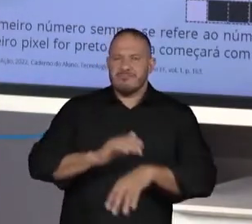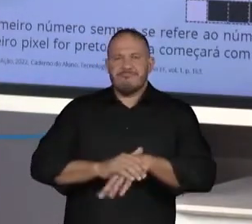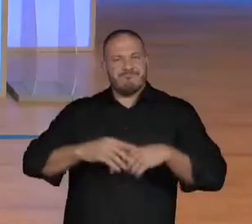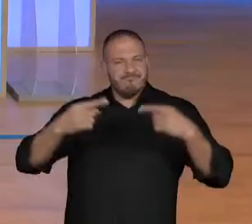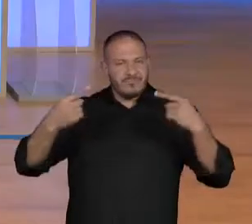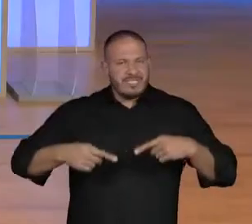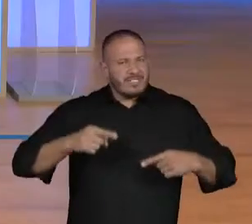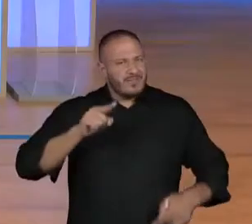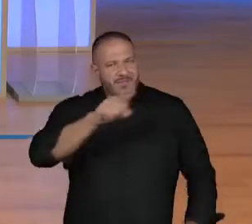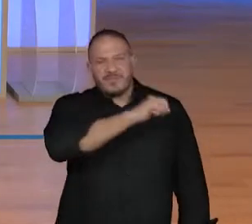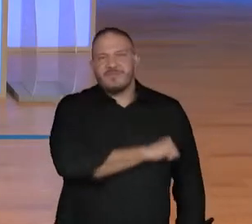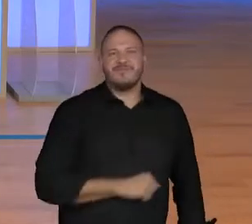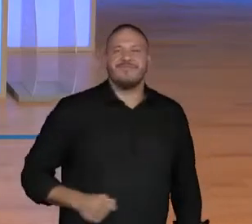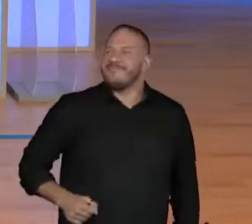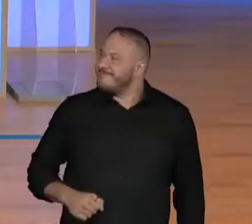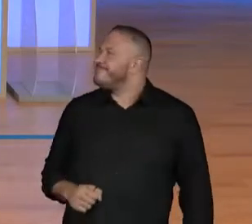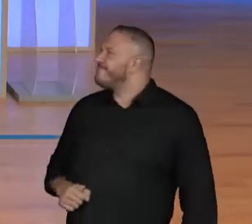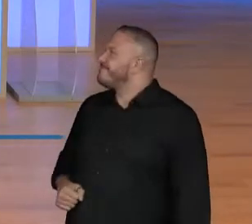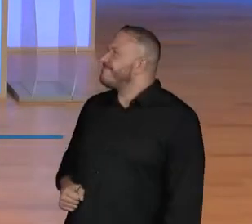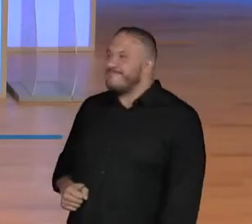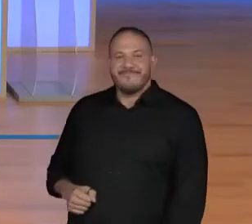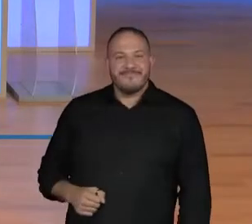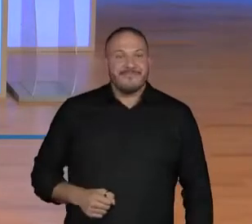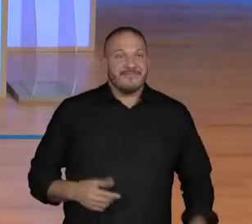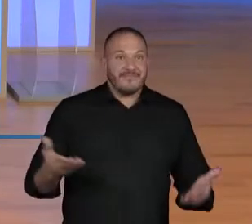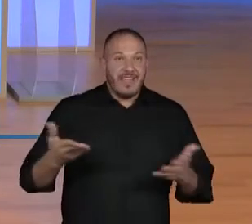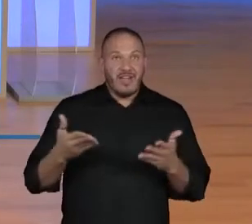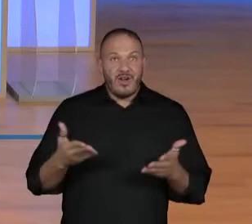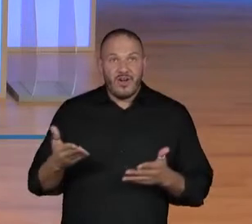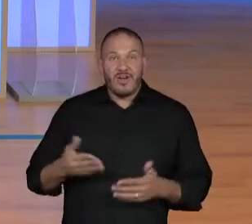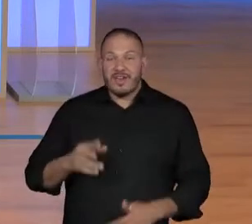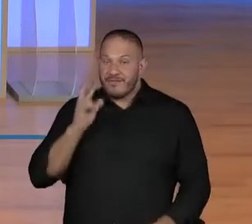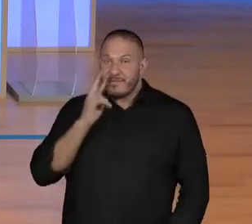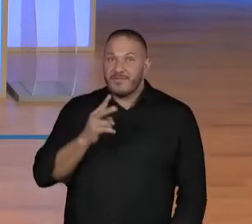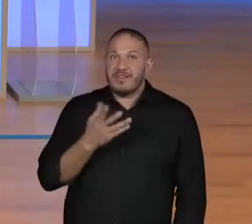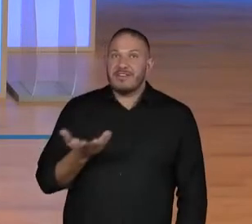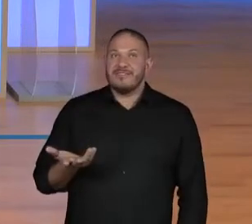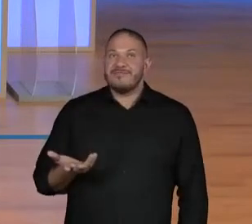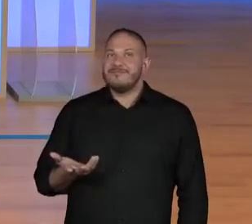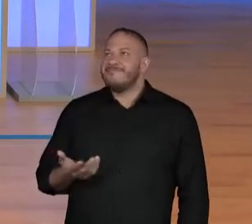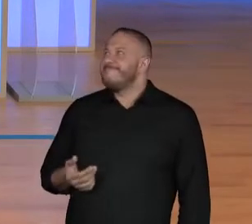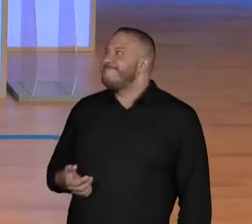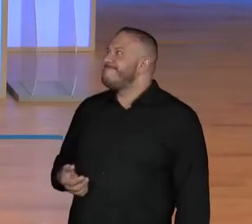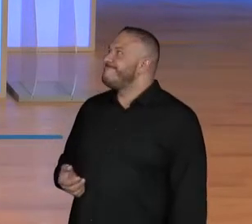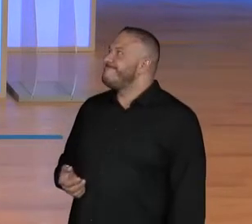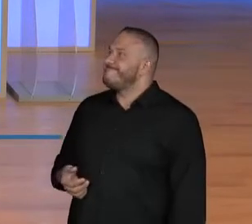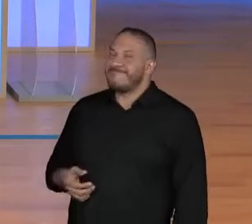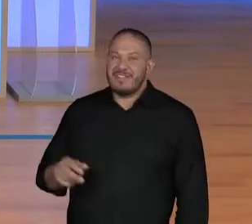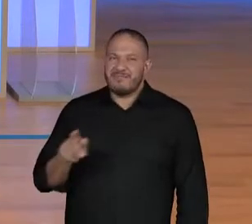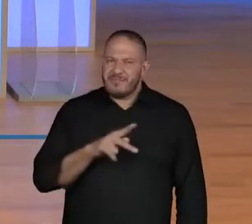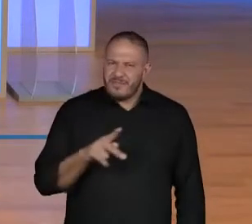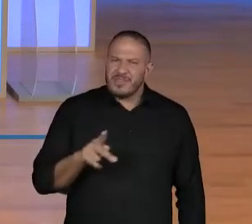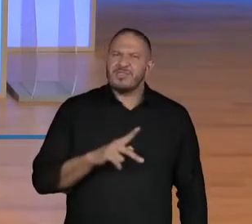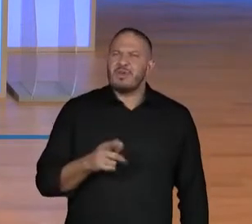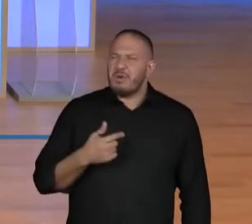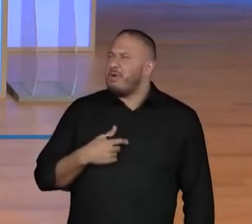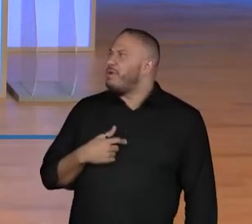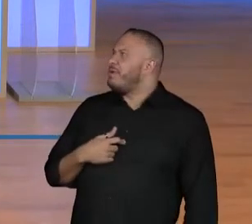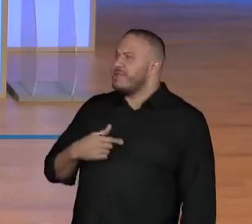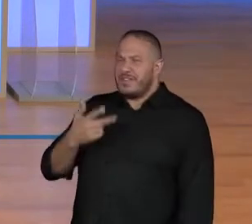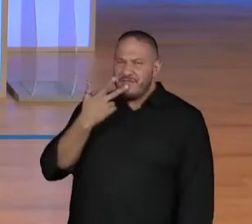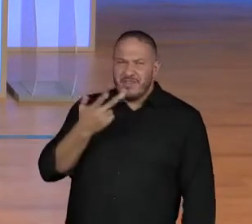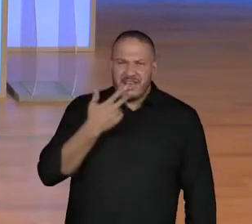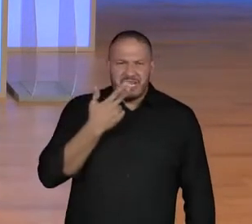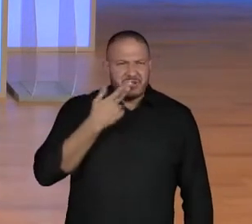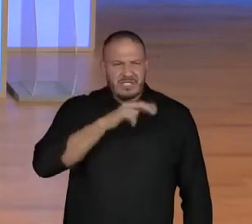aqui, teacher, ou professora. Opa, vamos eu estou lá. misturando o English hoje. É, a professora tá poliglota Eu hoje. estou Bilíngue, international.